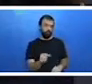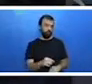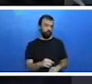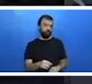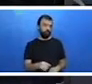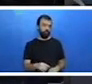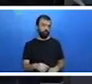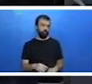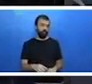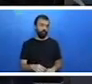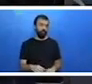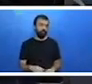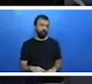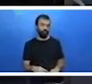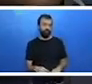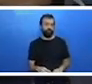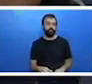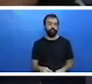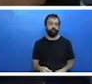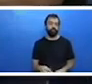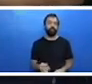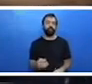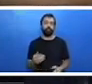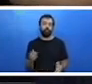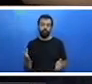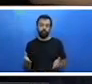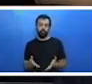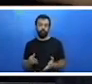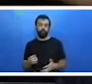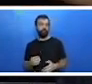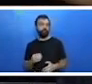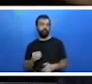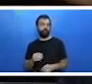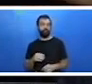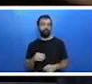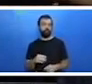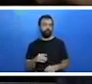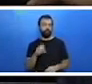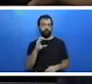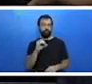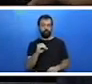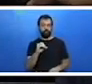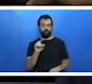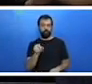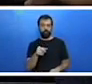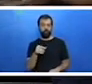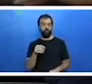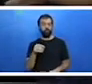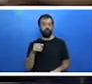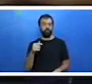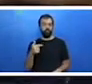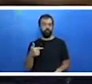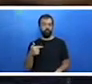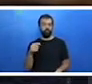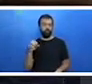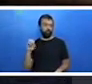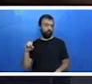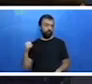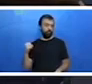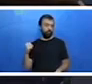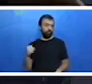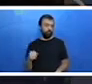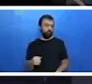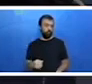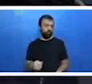centésimos, 78 partes de 100. 78 quadradinhos e a leitura. Ó, só observem que aqui